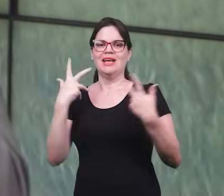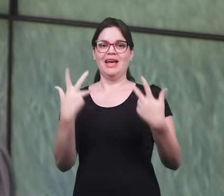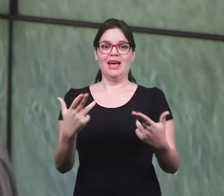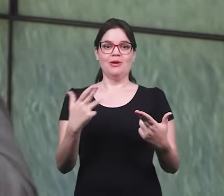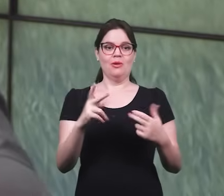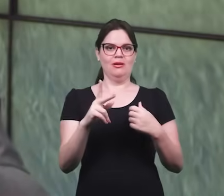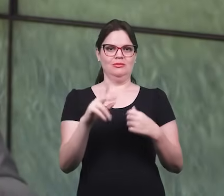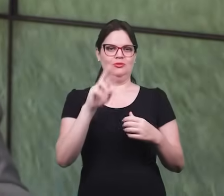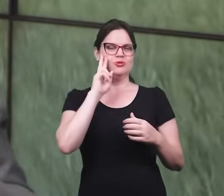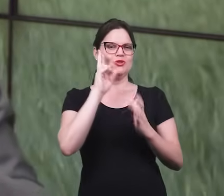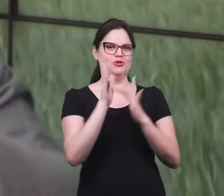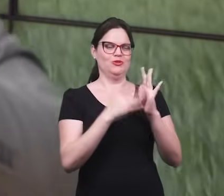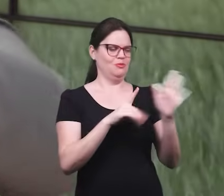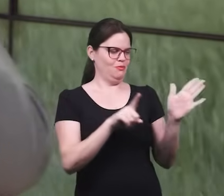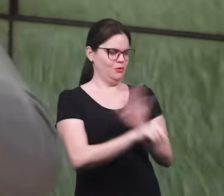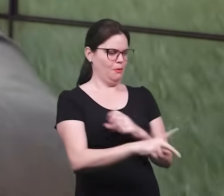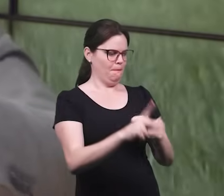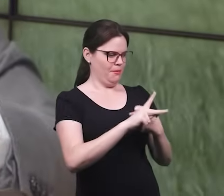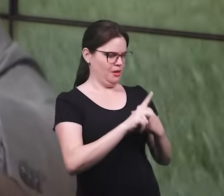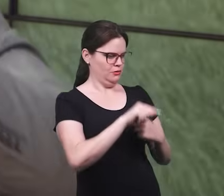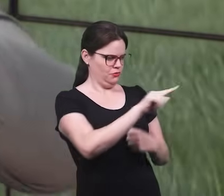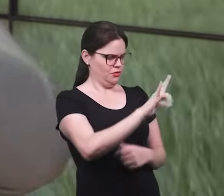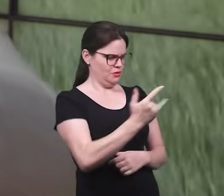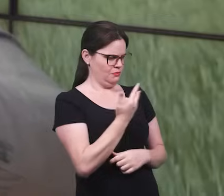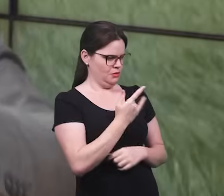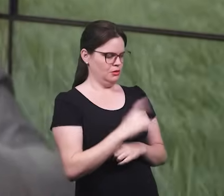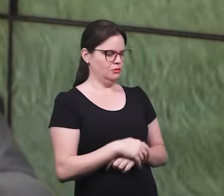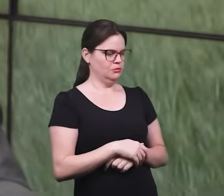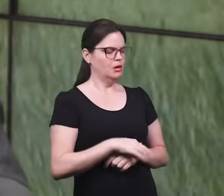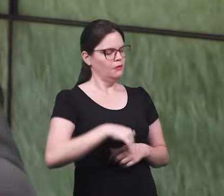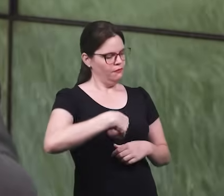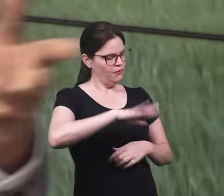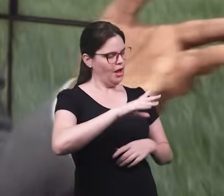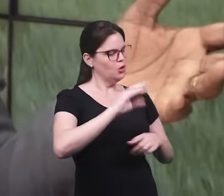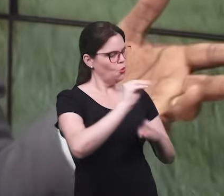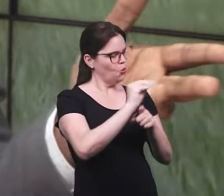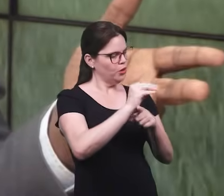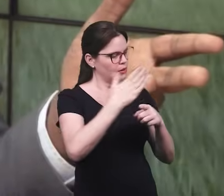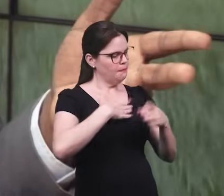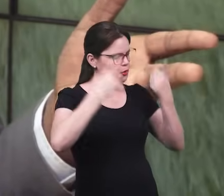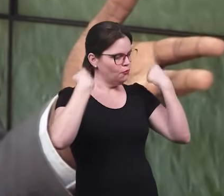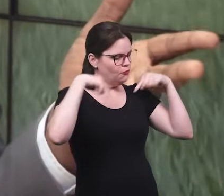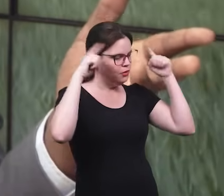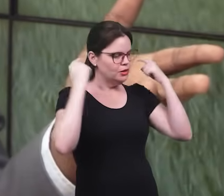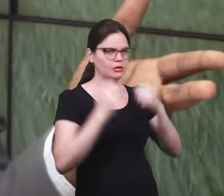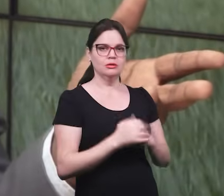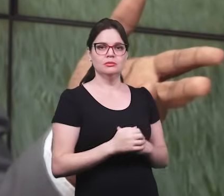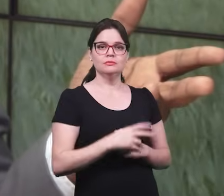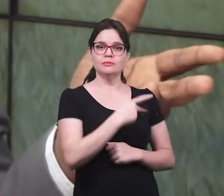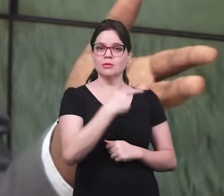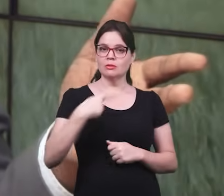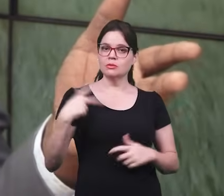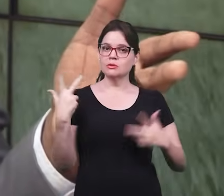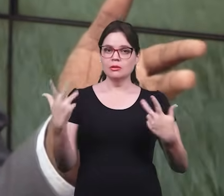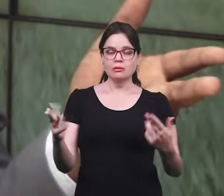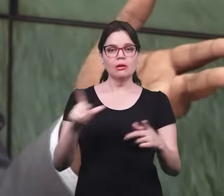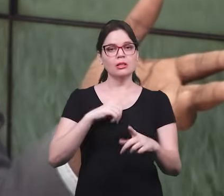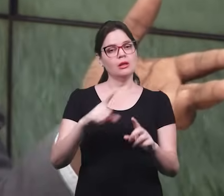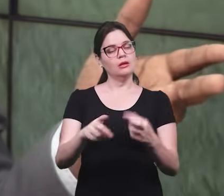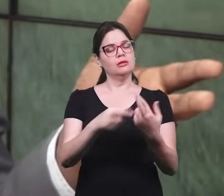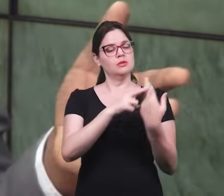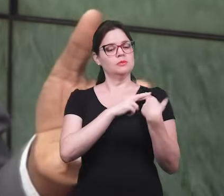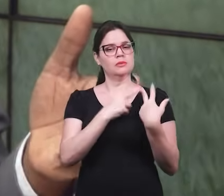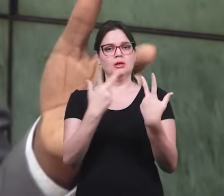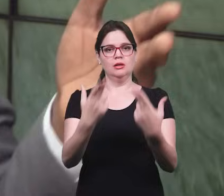aciento das minhas ovelhas cuida das minhas ovelhas ama as minhas ovelhas e o pastor ele tem essa função porque se ele quer